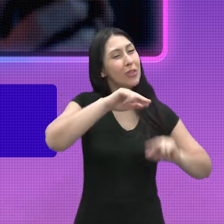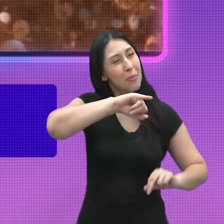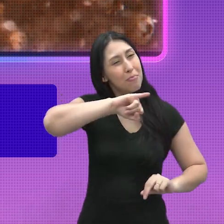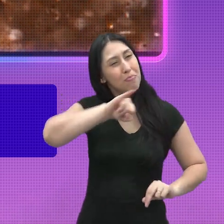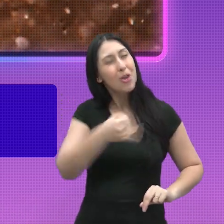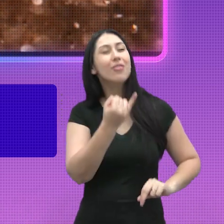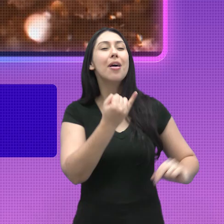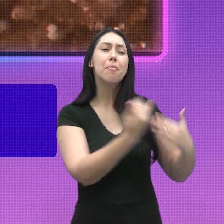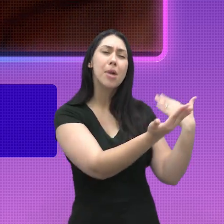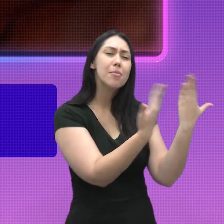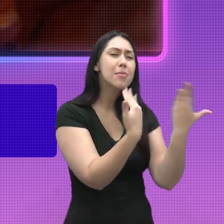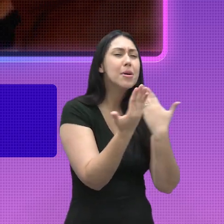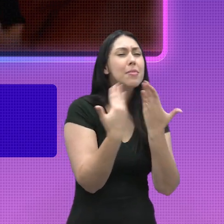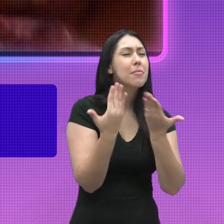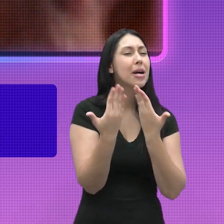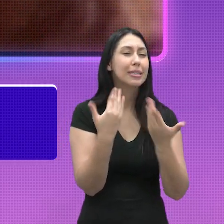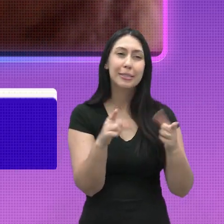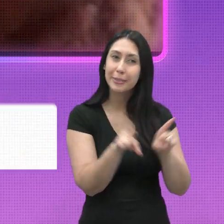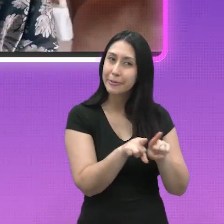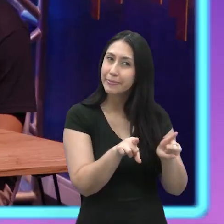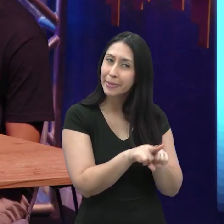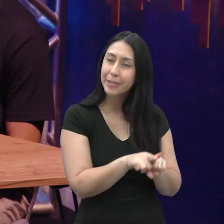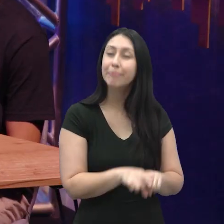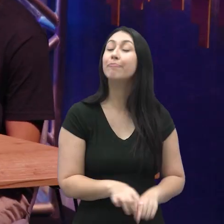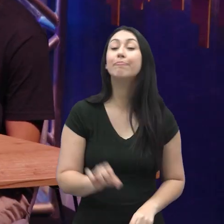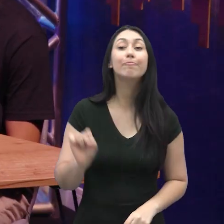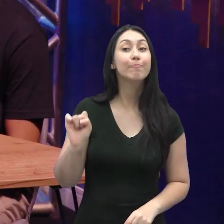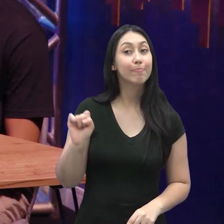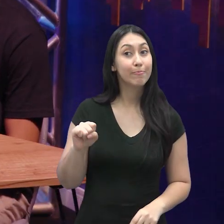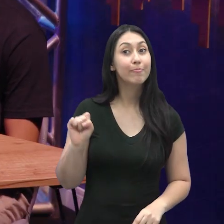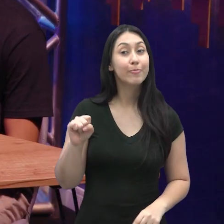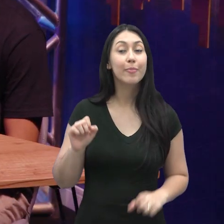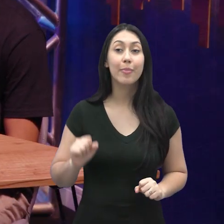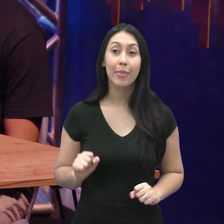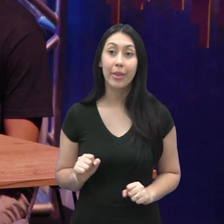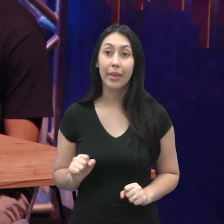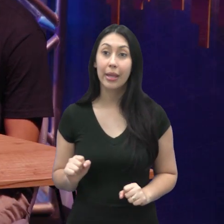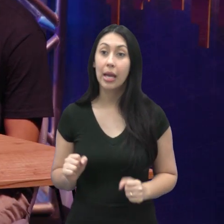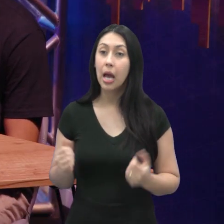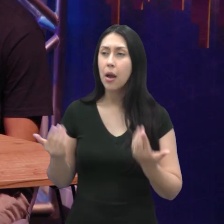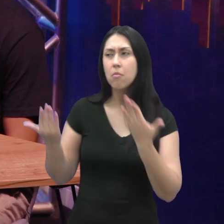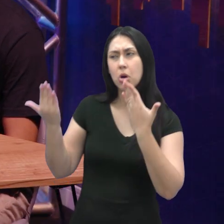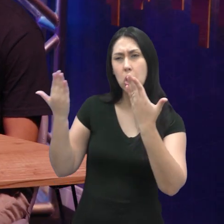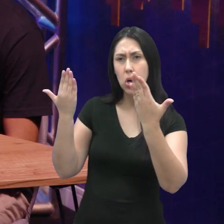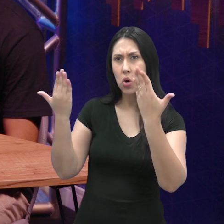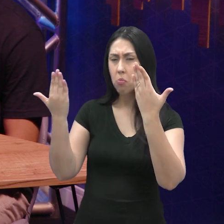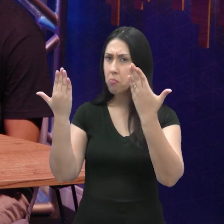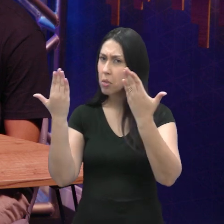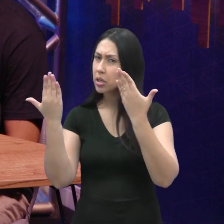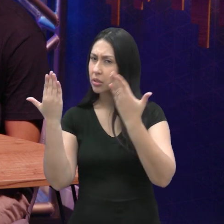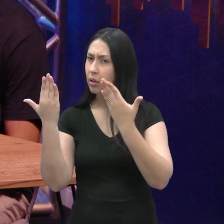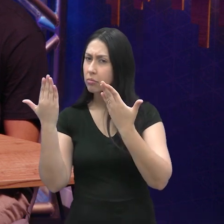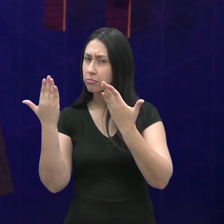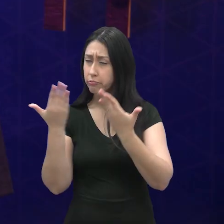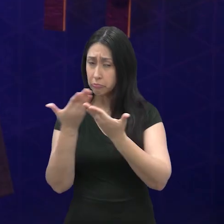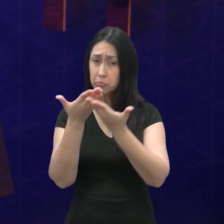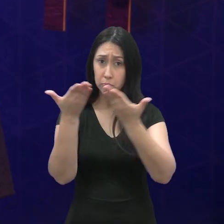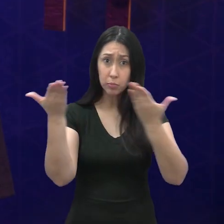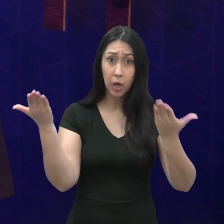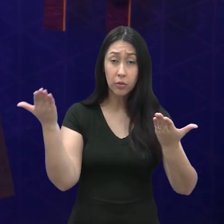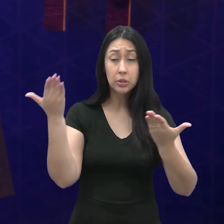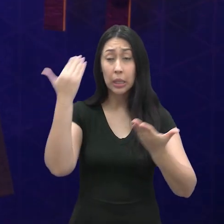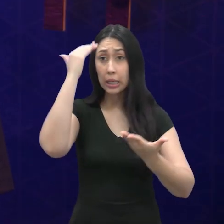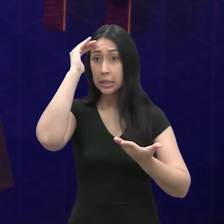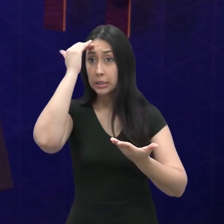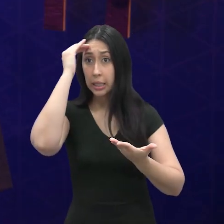essa deixa para falar um pouquinho neste ano. É isso aí. E pra gente fazer um paralelo pra galera de casa,